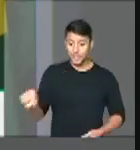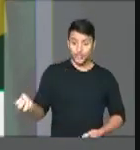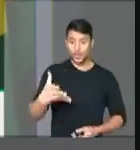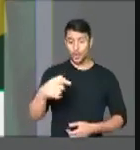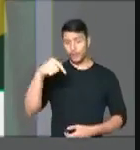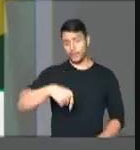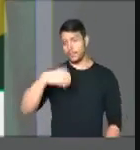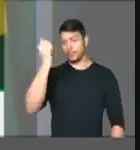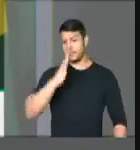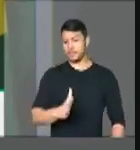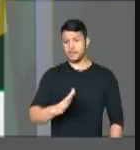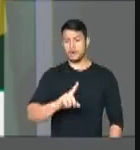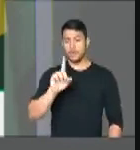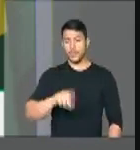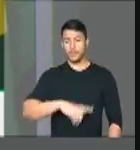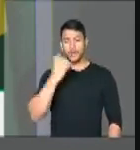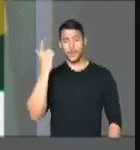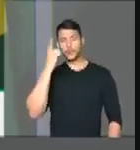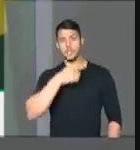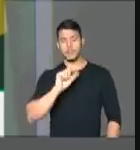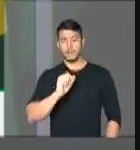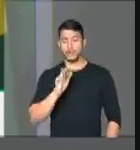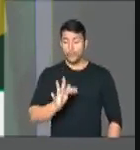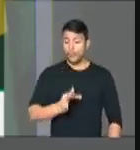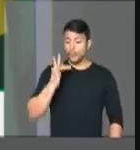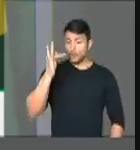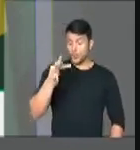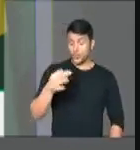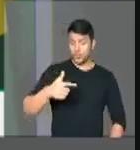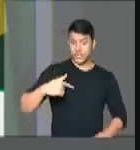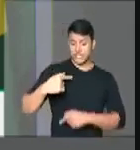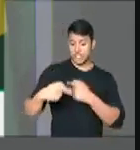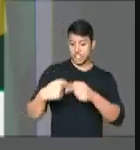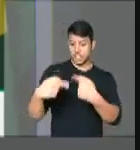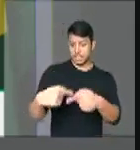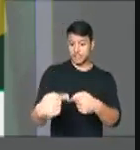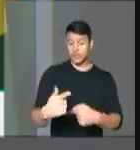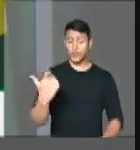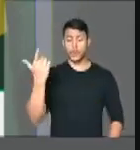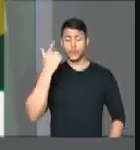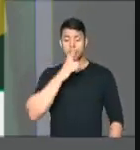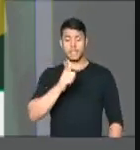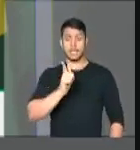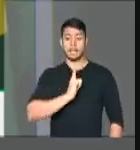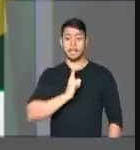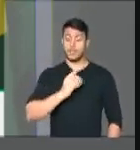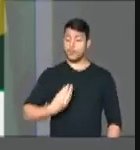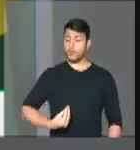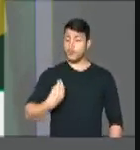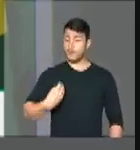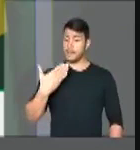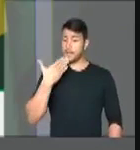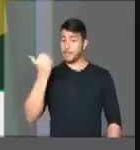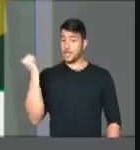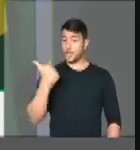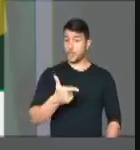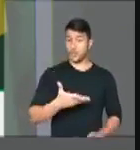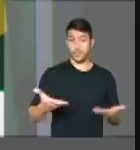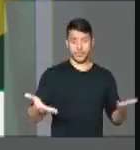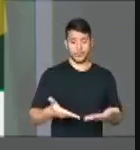vai garantir que as novas gerações tenham condições muito melhores do que aquelas que a gente está